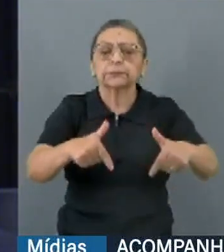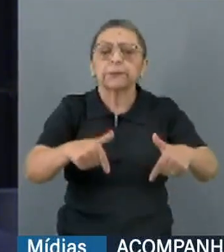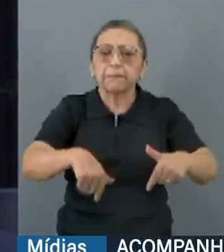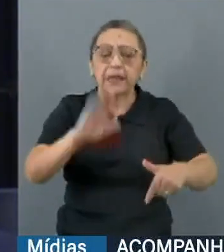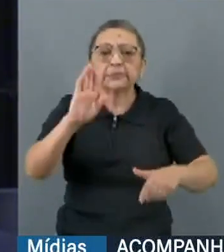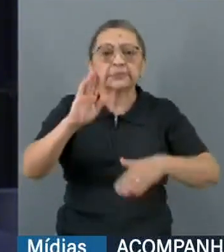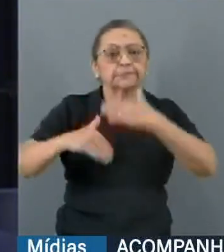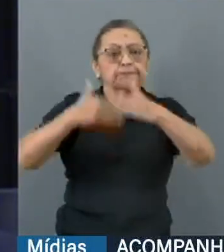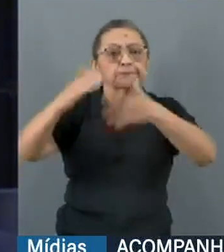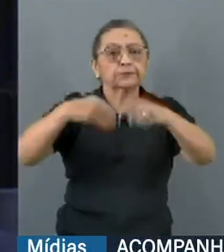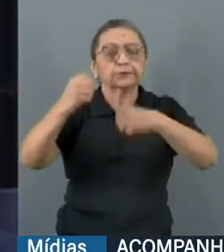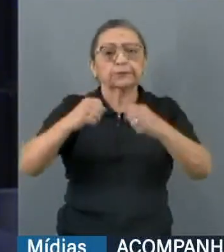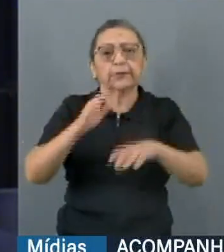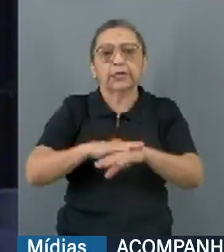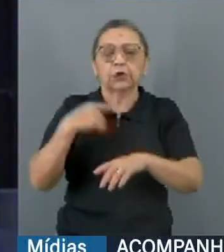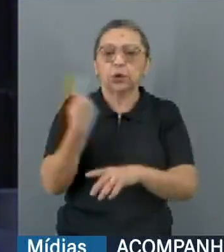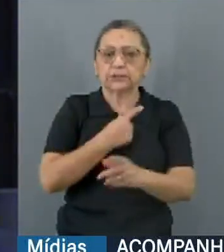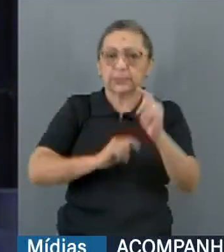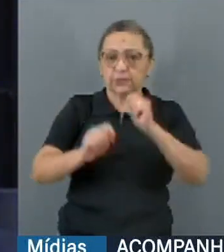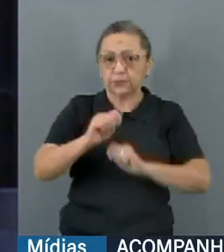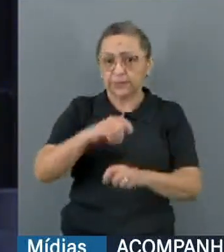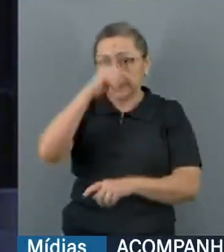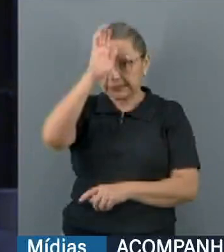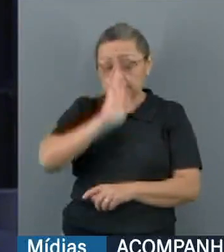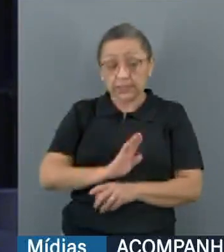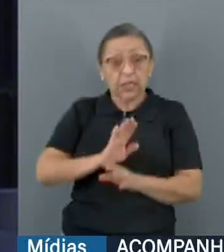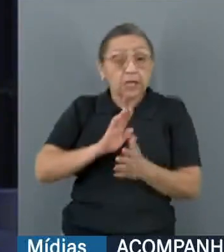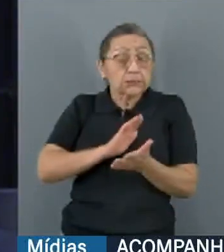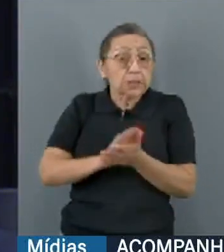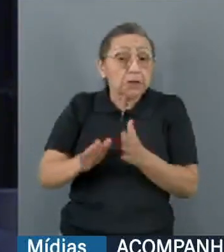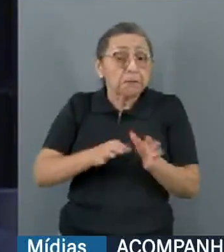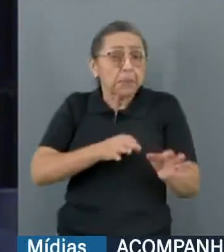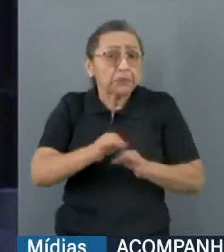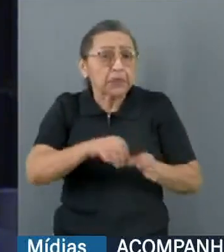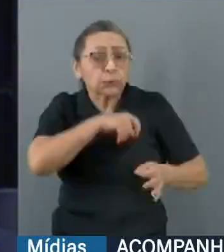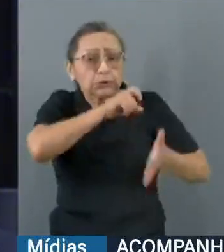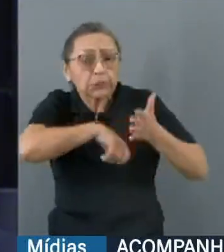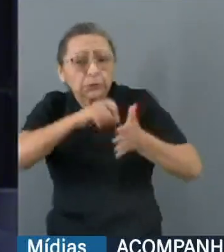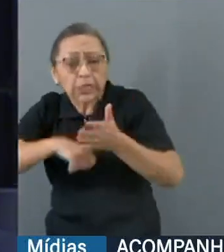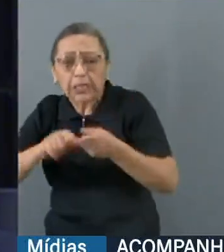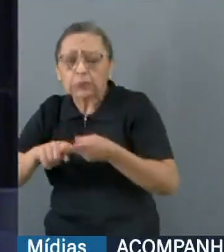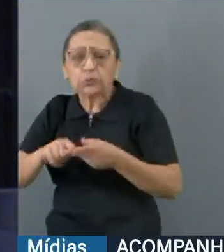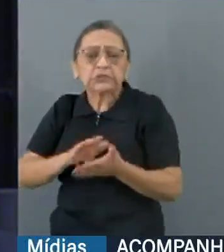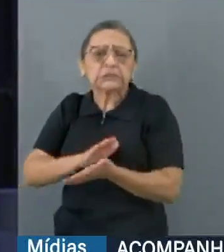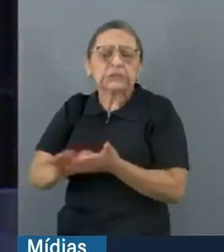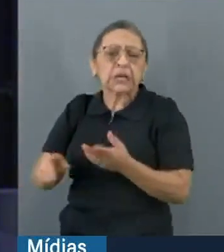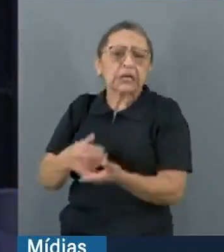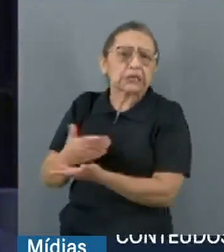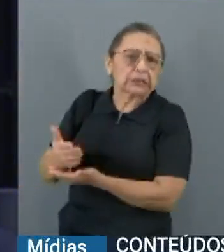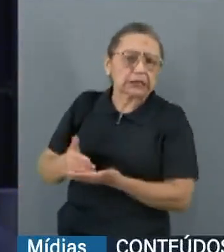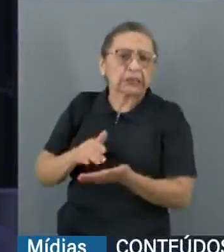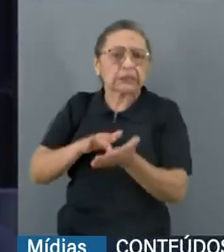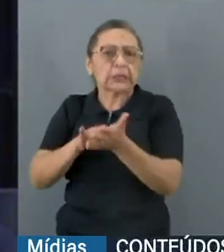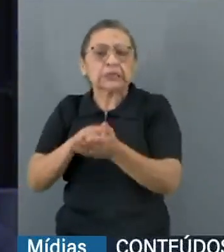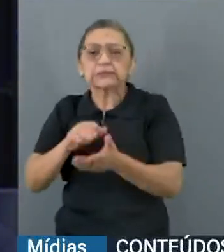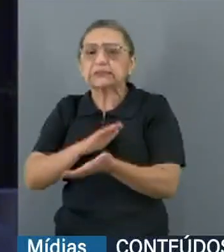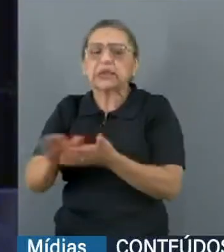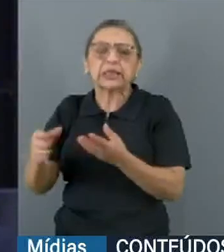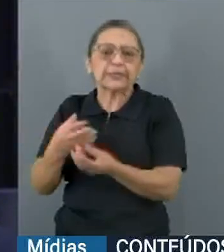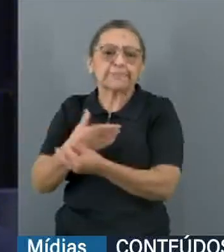mais produtividade para a nossa economia. Sem planejamento tributário, sem jabutis, sem